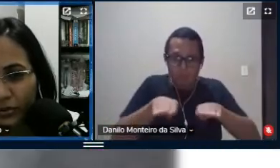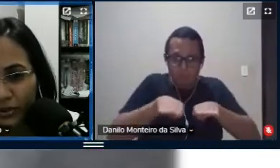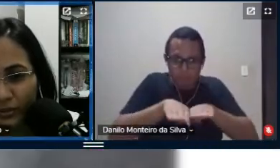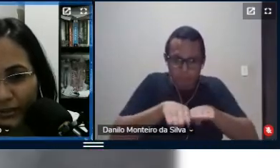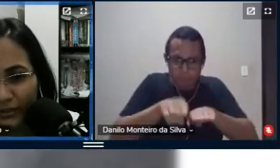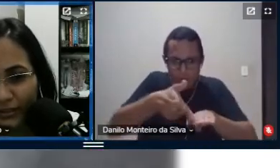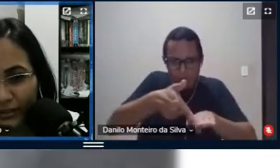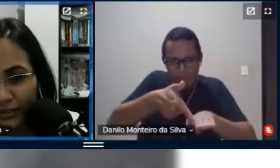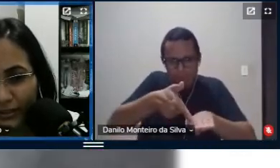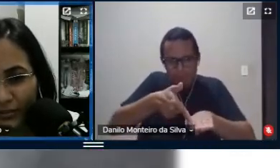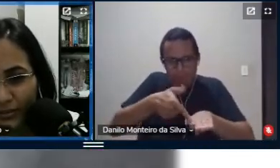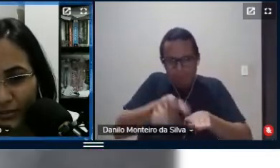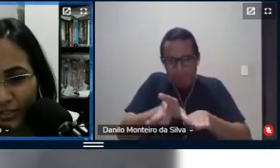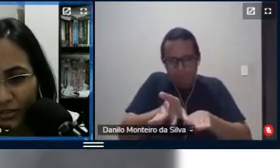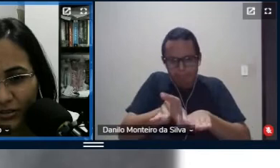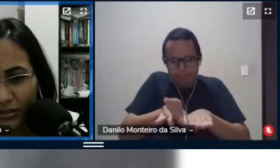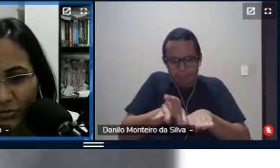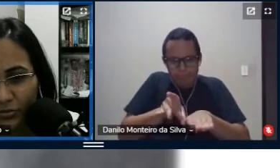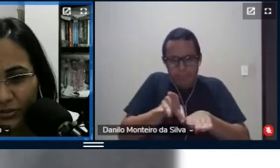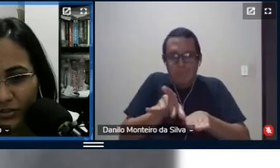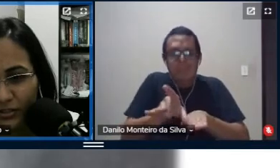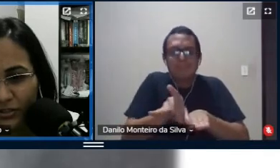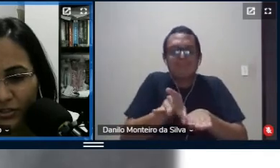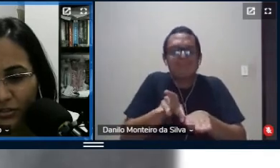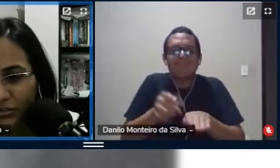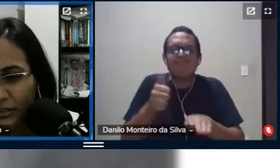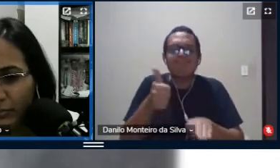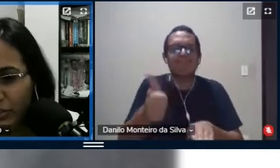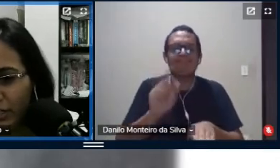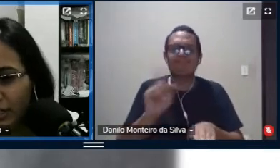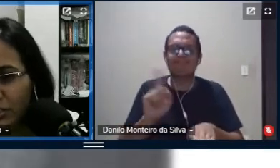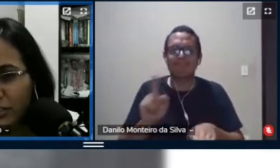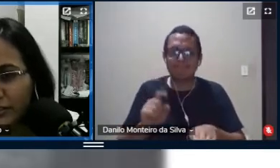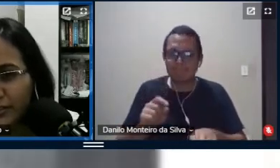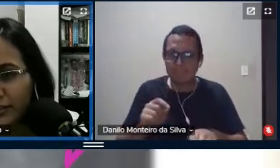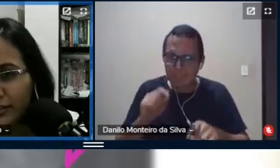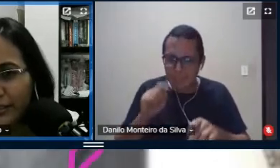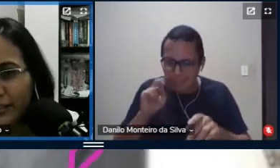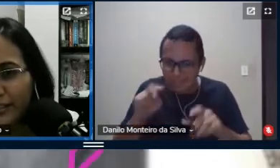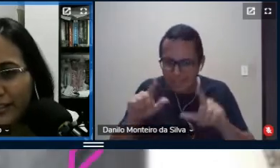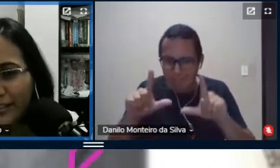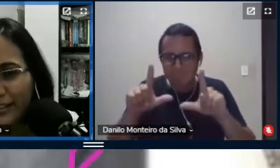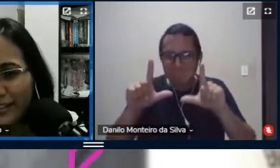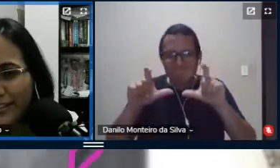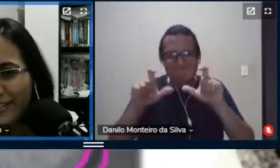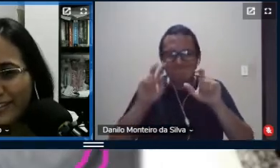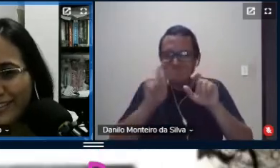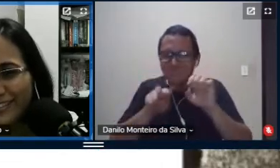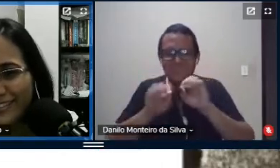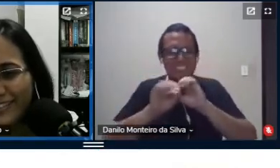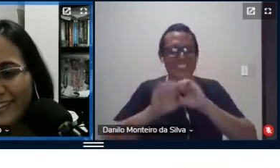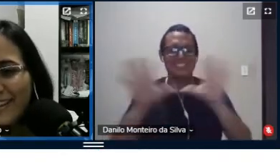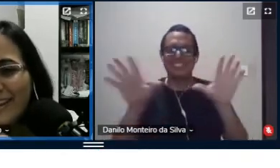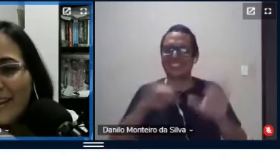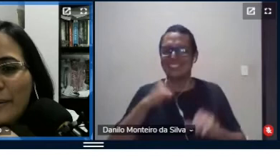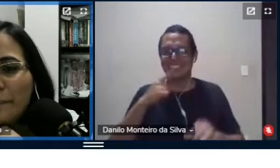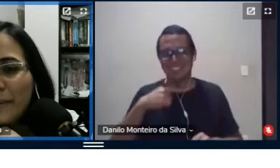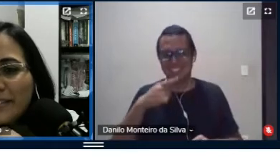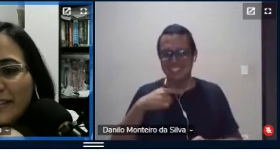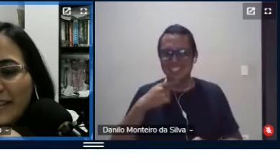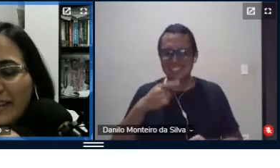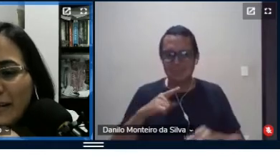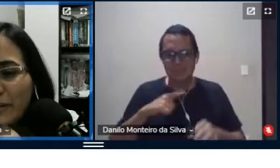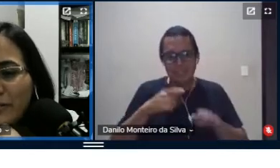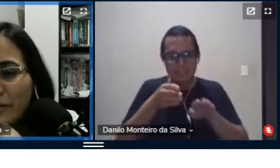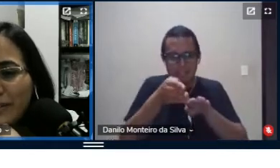Ele tá mostrando uma trinca aqui, mas a imagem tá tão ruimzinha, gente, que não dá nem pra enxergar direito essa trinca dele.